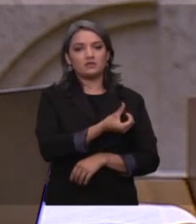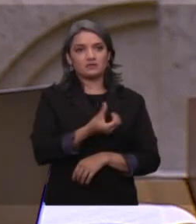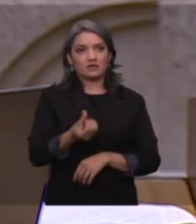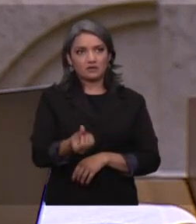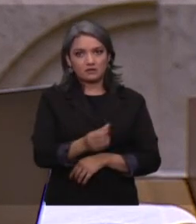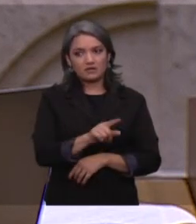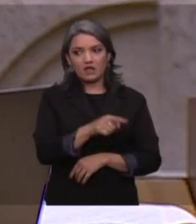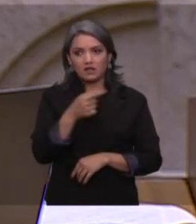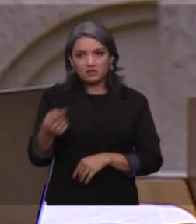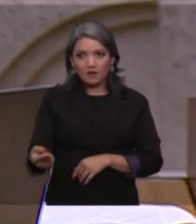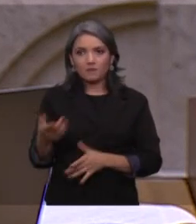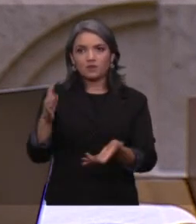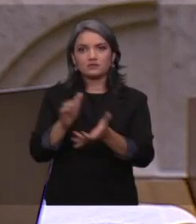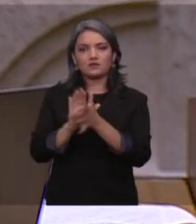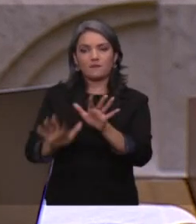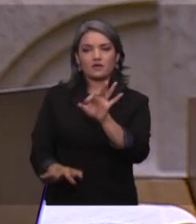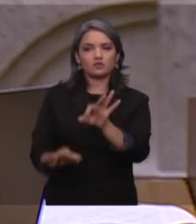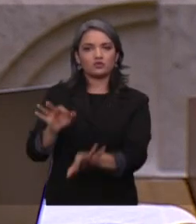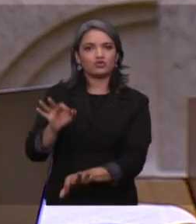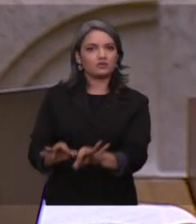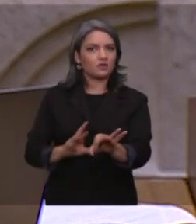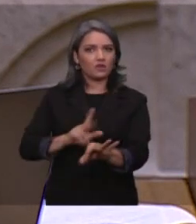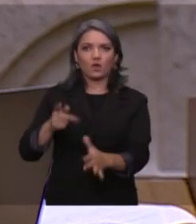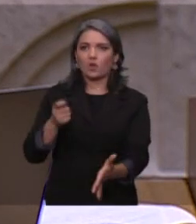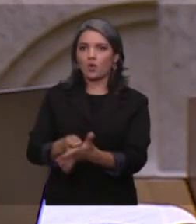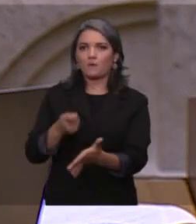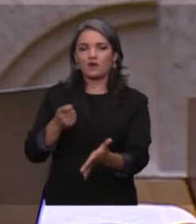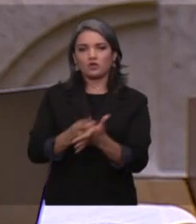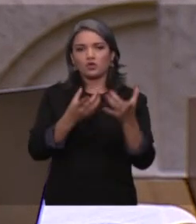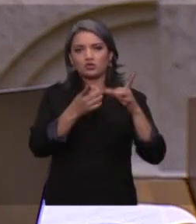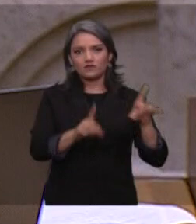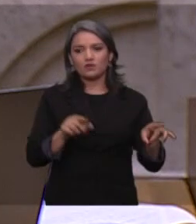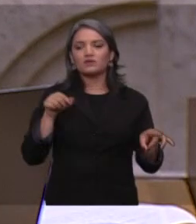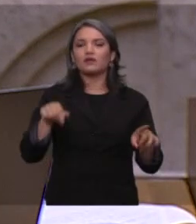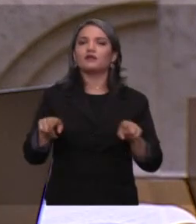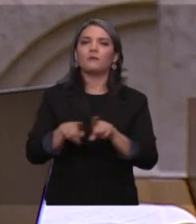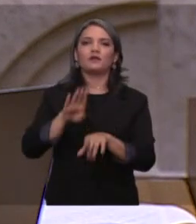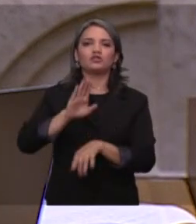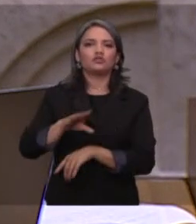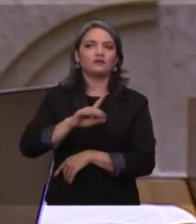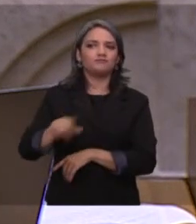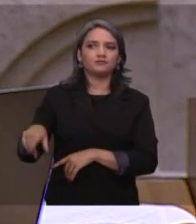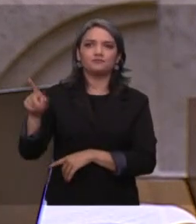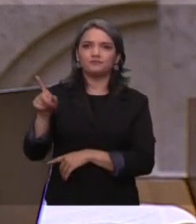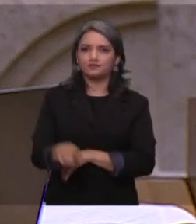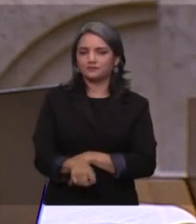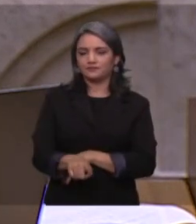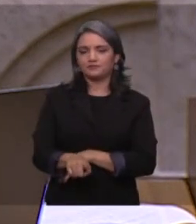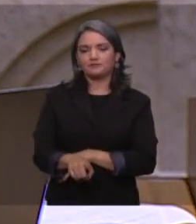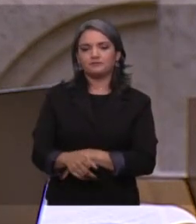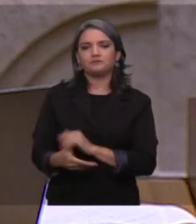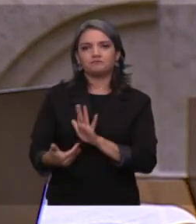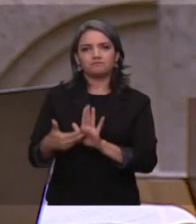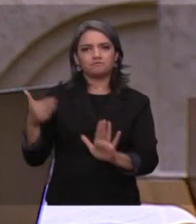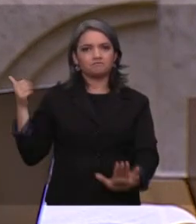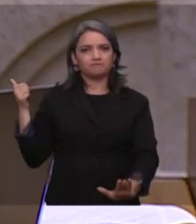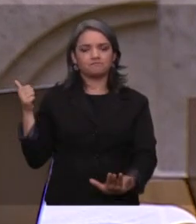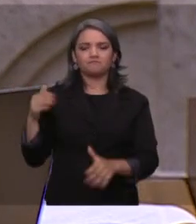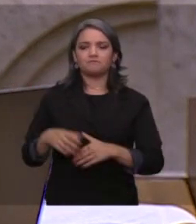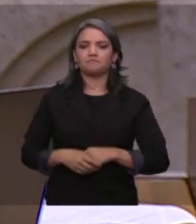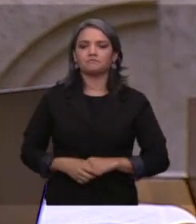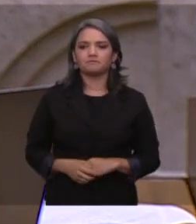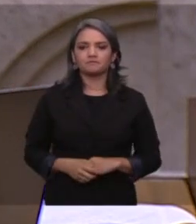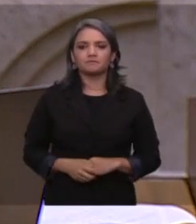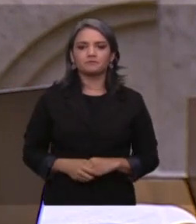mais requisito para o divórcio, nem subsiste como figura autônoma no ordenamento jurídico